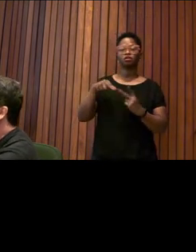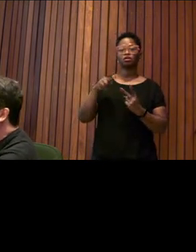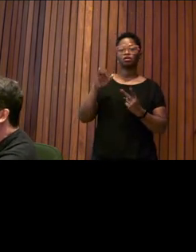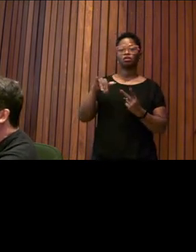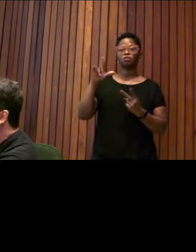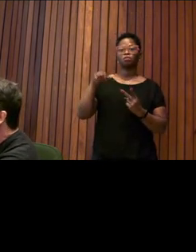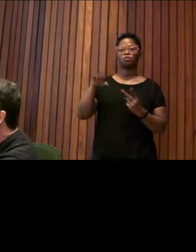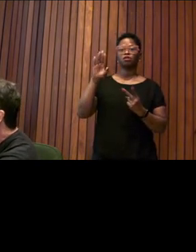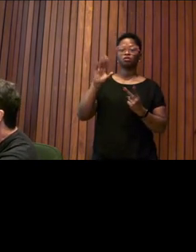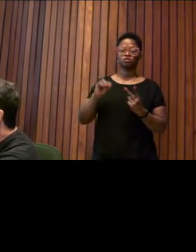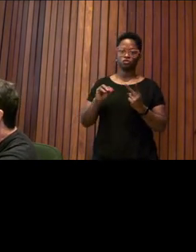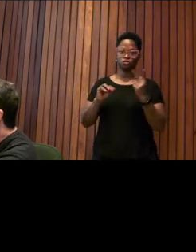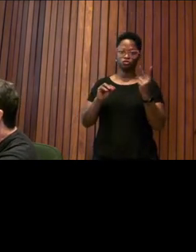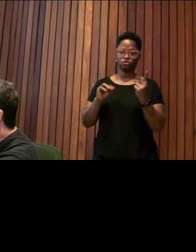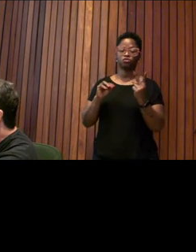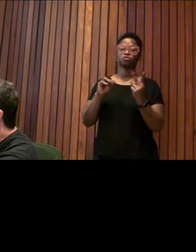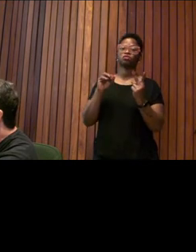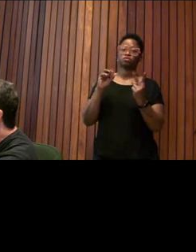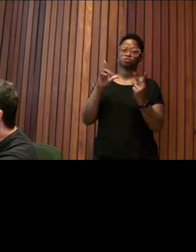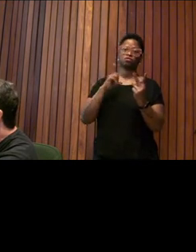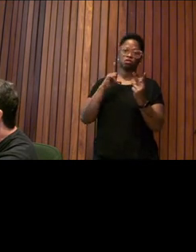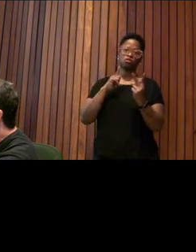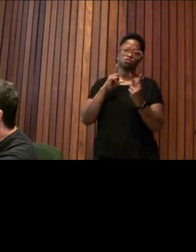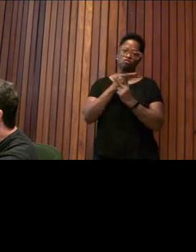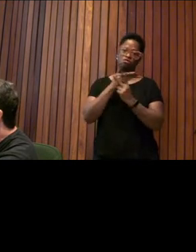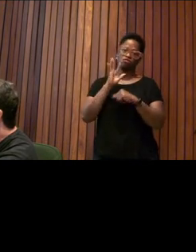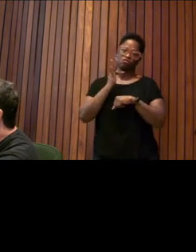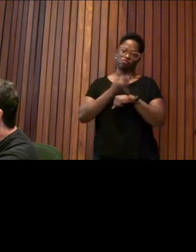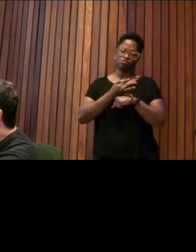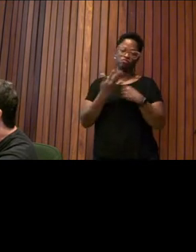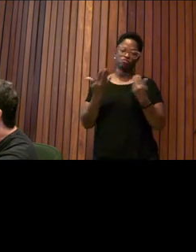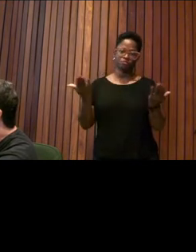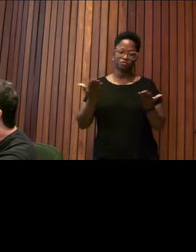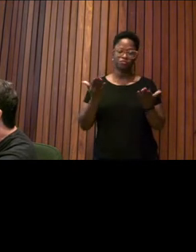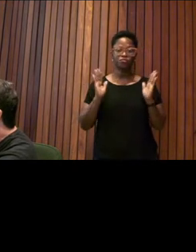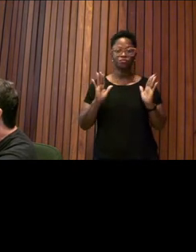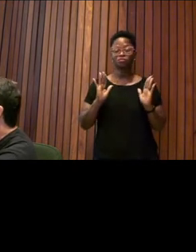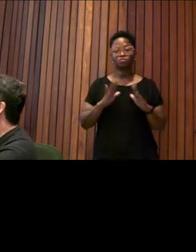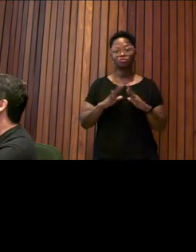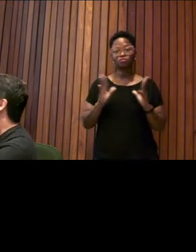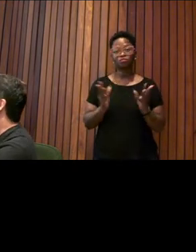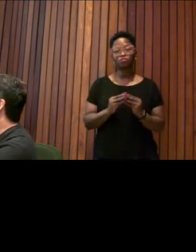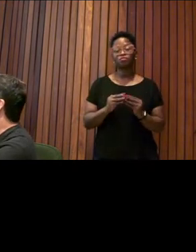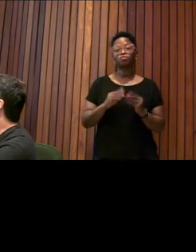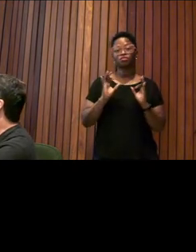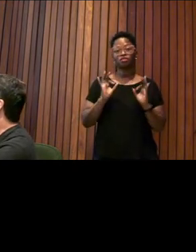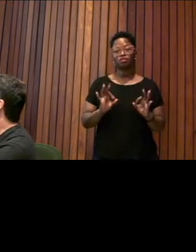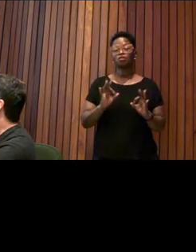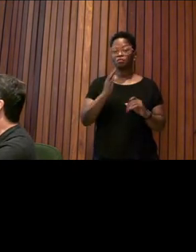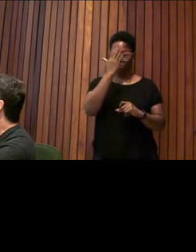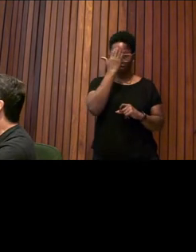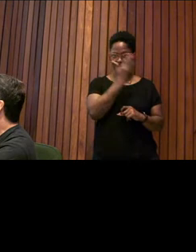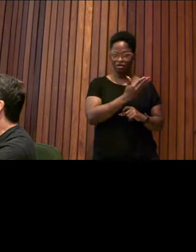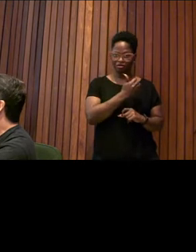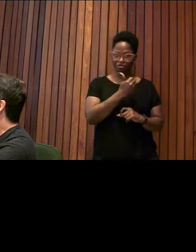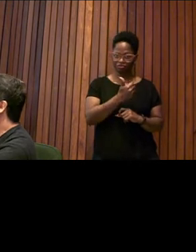Albano. O Albano também, é isso aí. Então, tá certo. Obrigado,